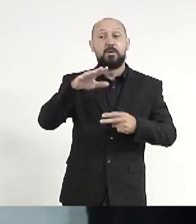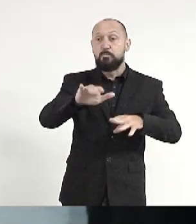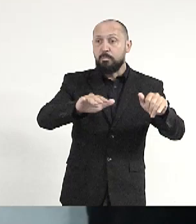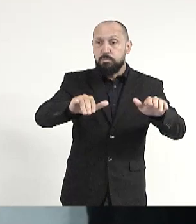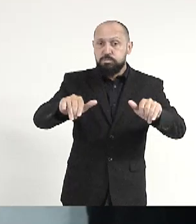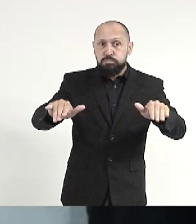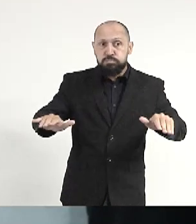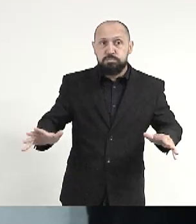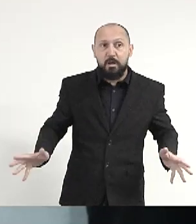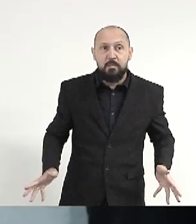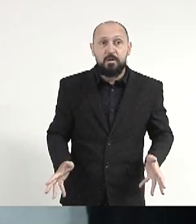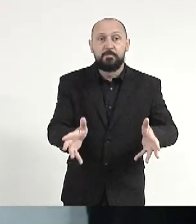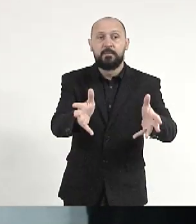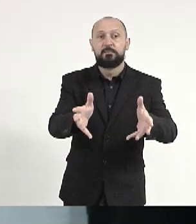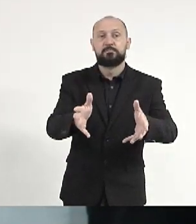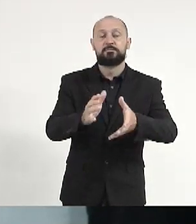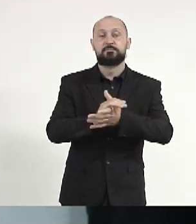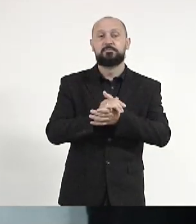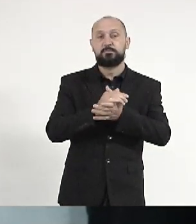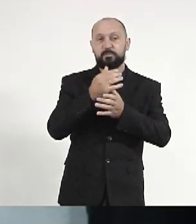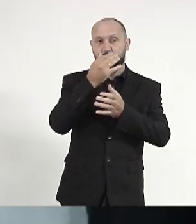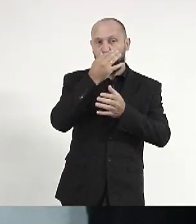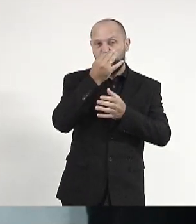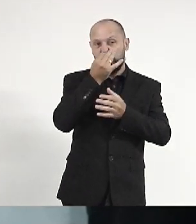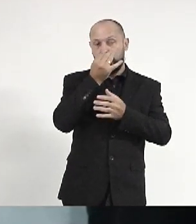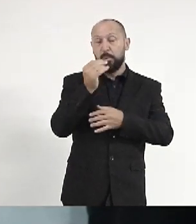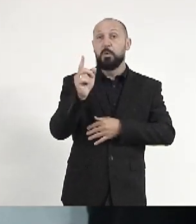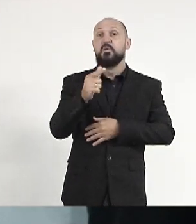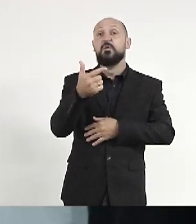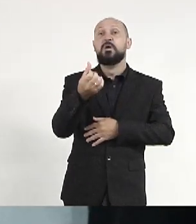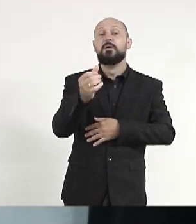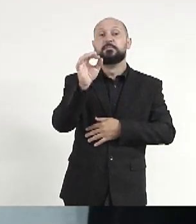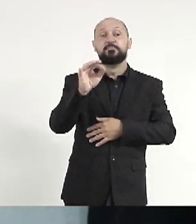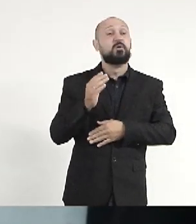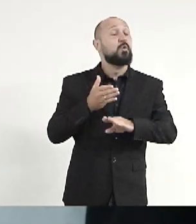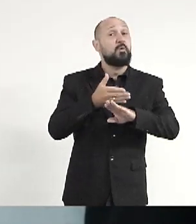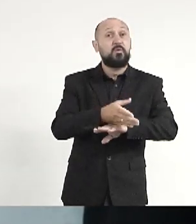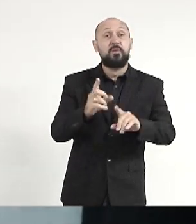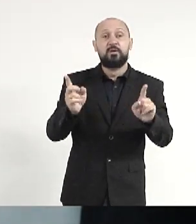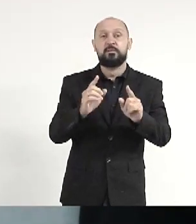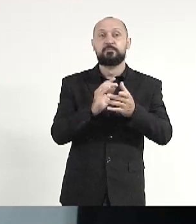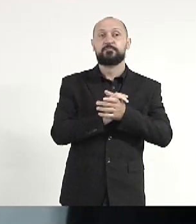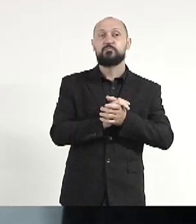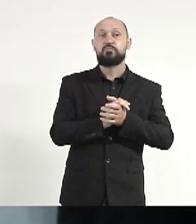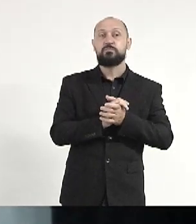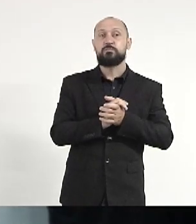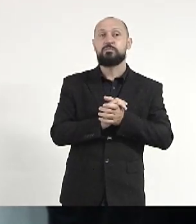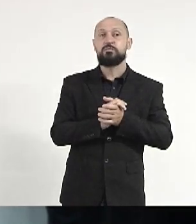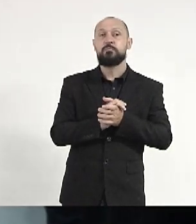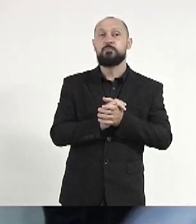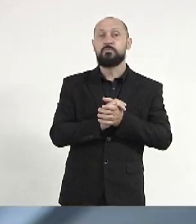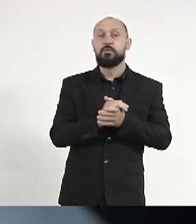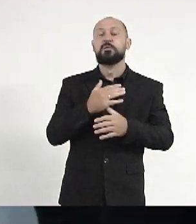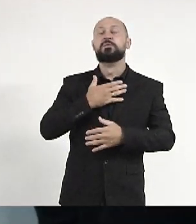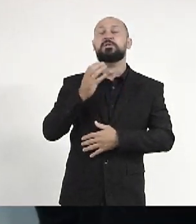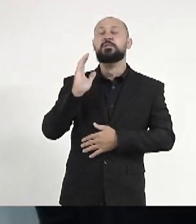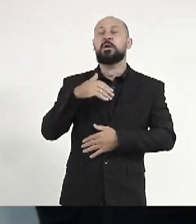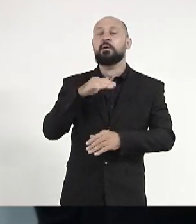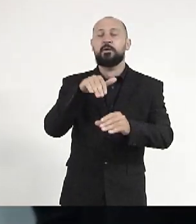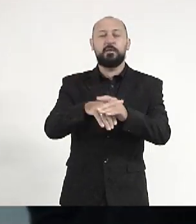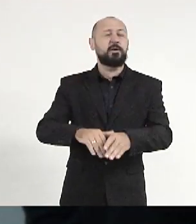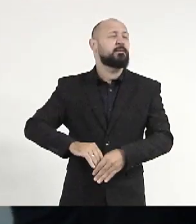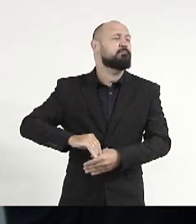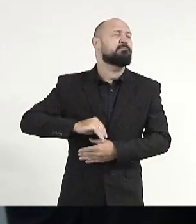mobilizam para levar as urnas, e 26% não foi. Por quê? Porque as pessoas não querem mais, estão enjoadas